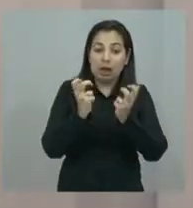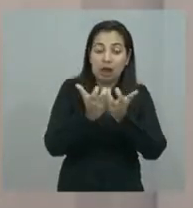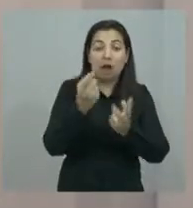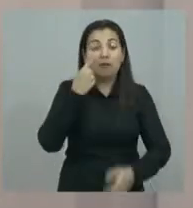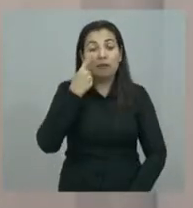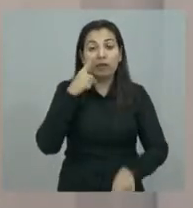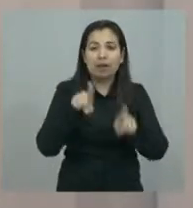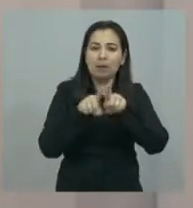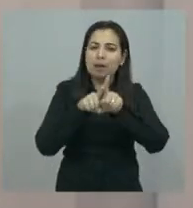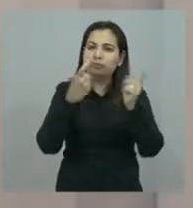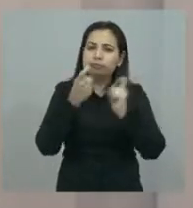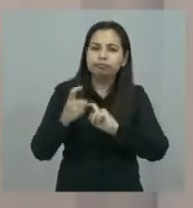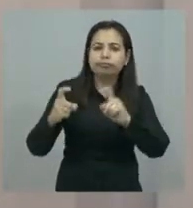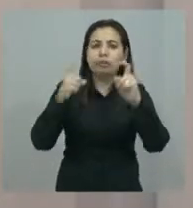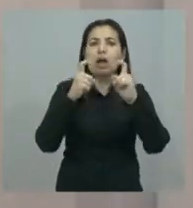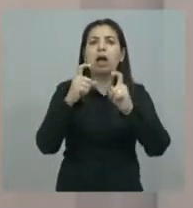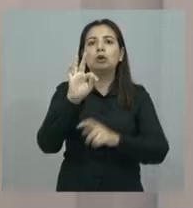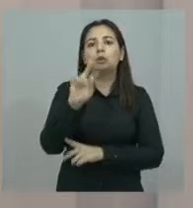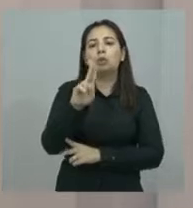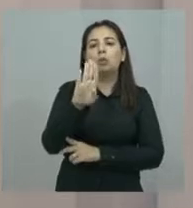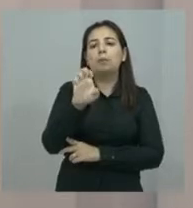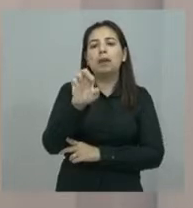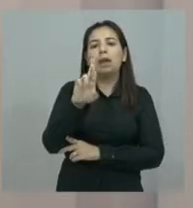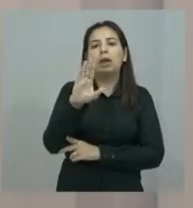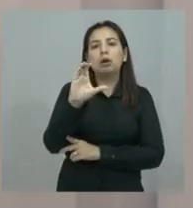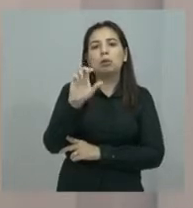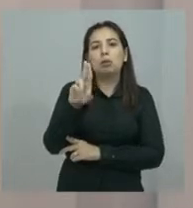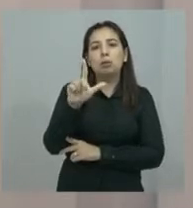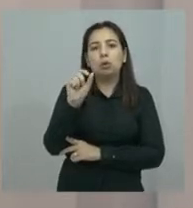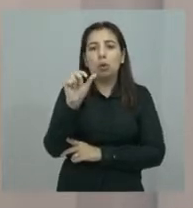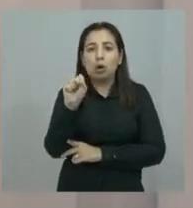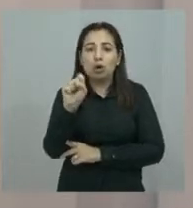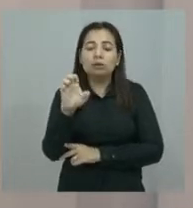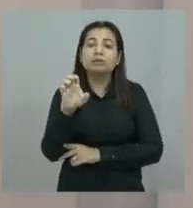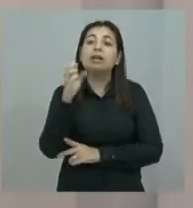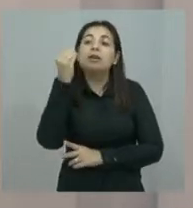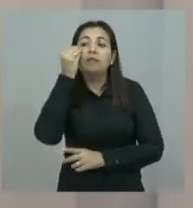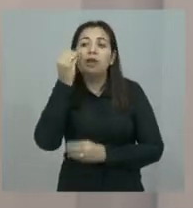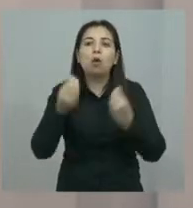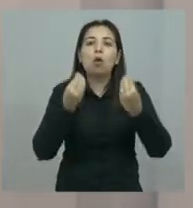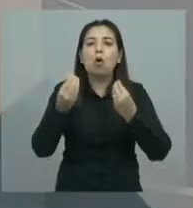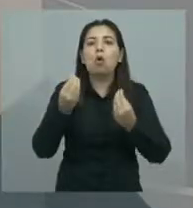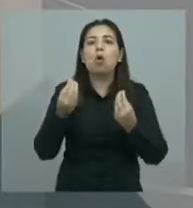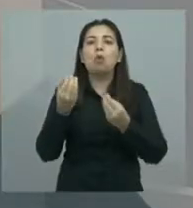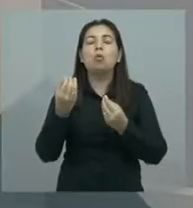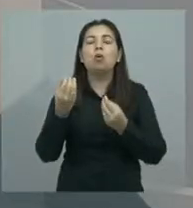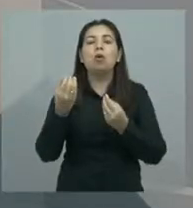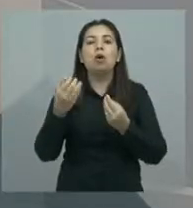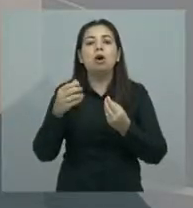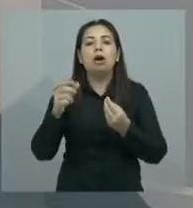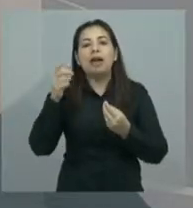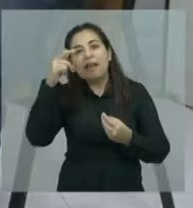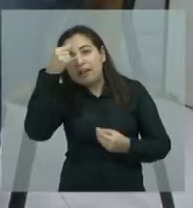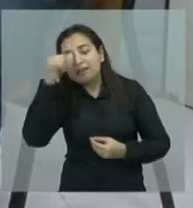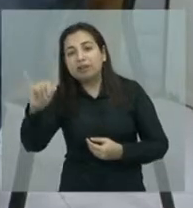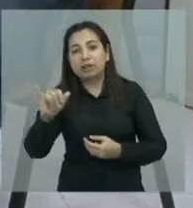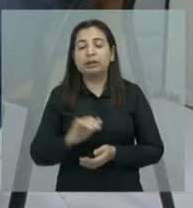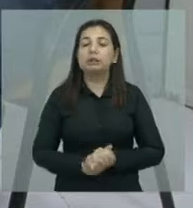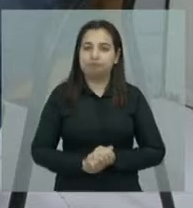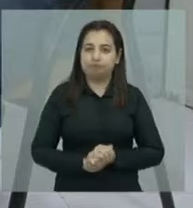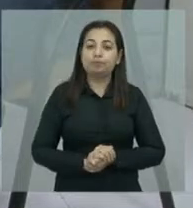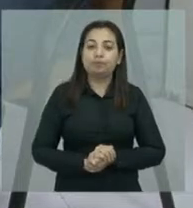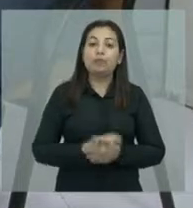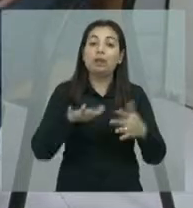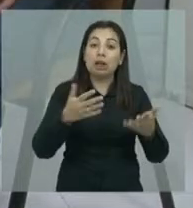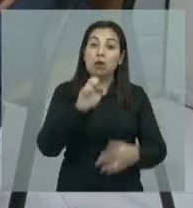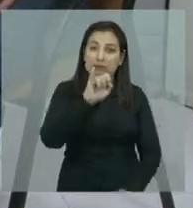tuberculose, por ser essa doença oportunista que mais leva a óbito as pessoas vivendo com HIV/AIDS. Então, uma vez que você toma a medicação, aí você não